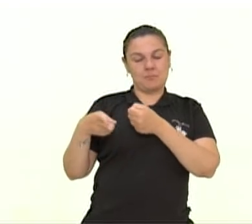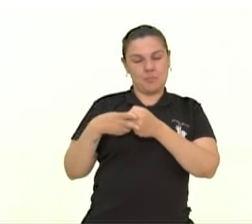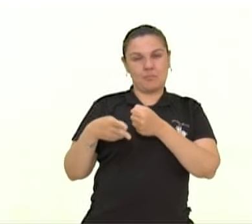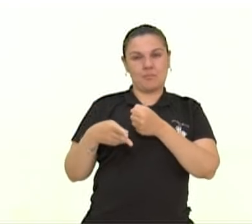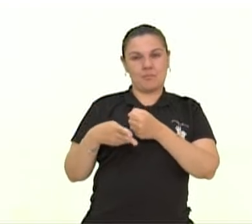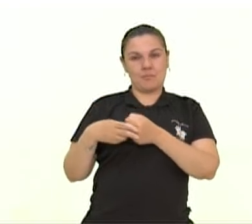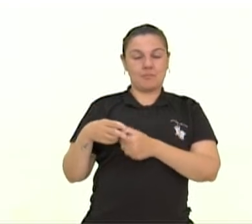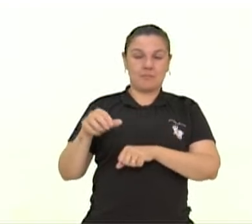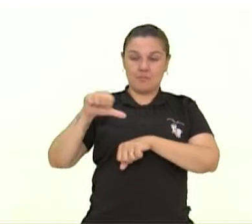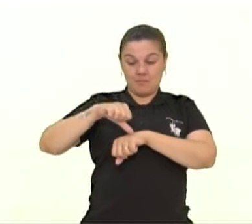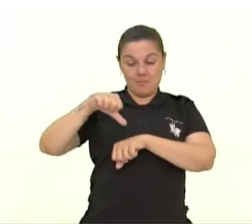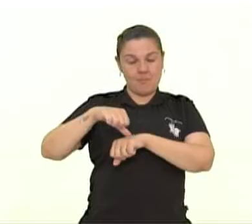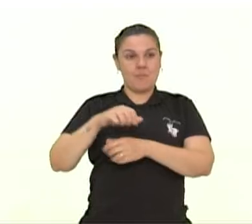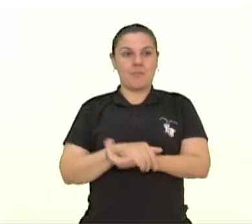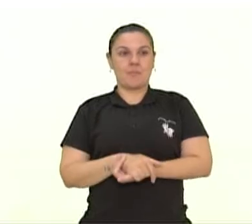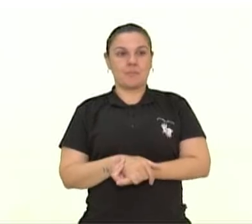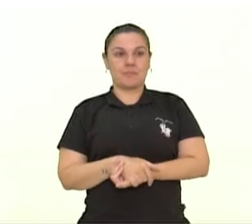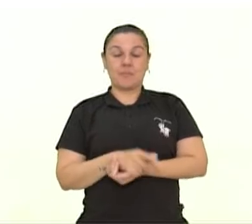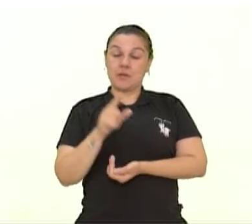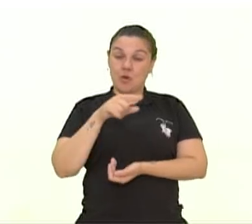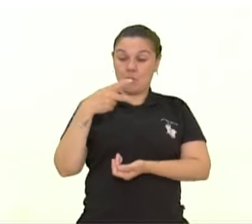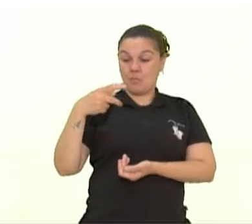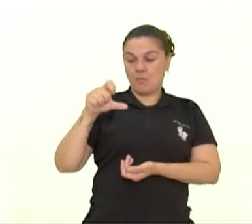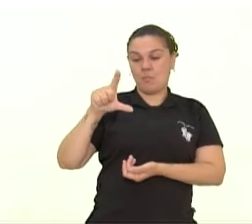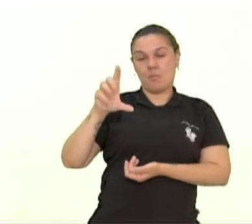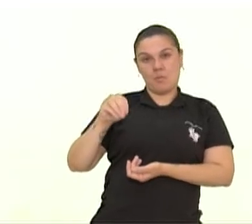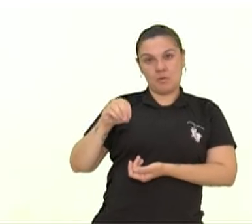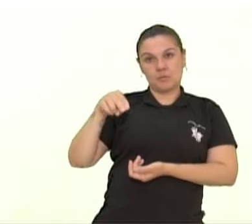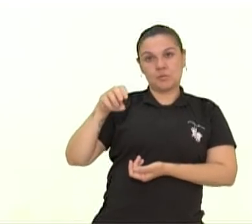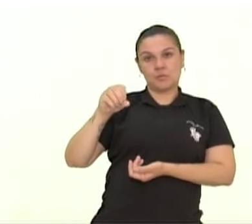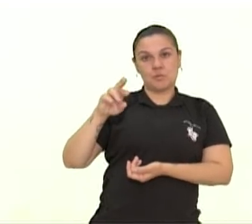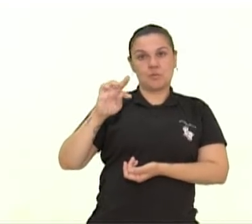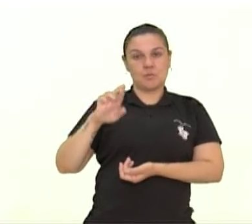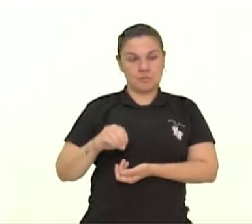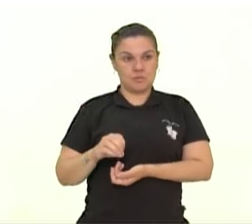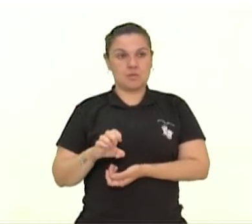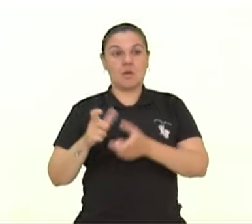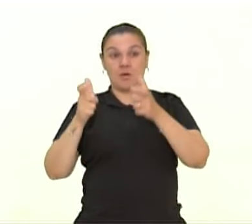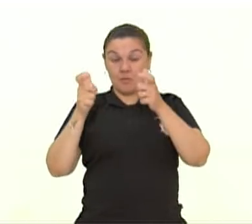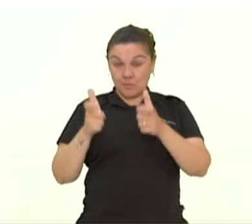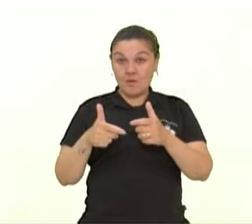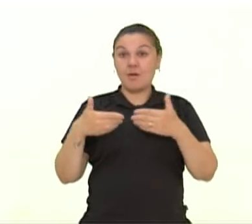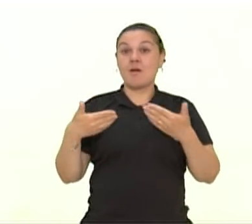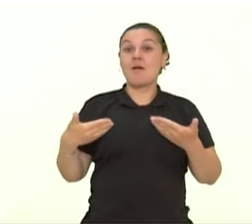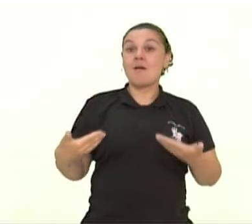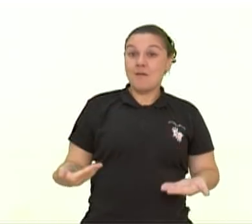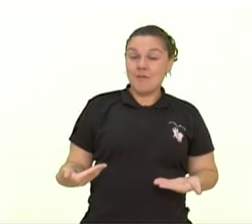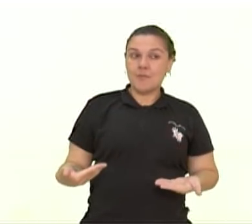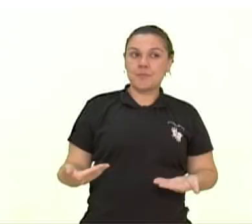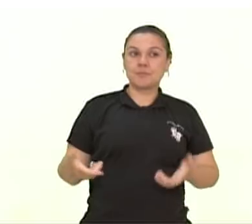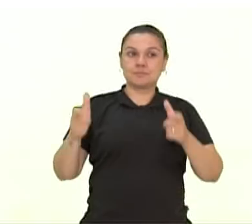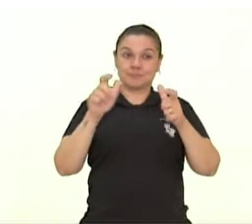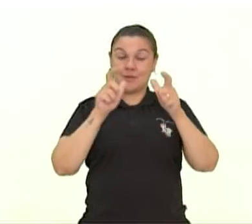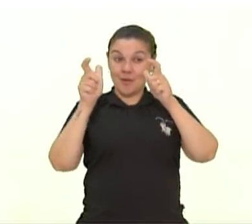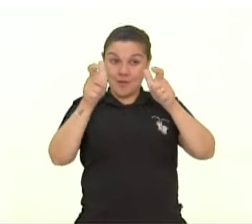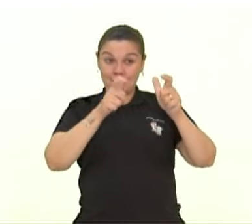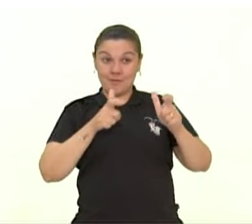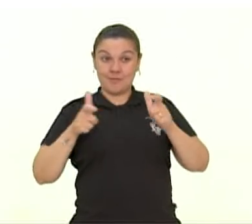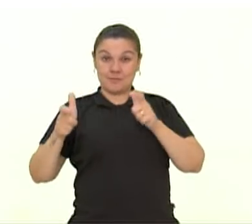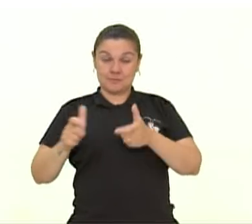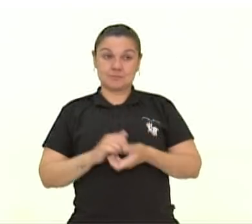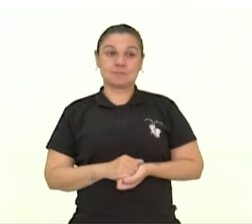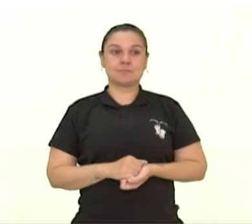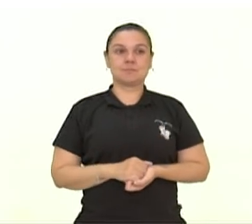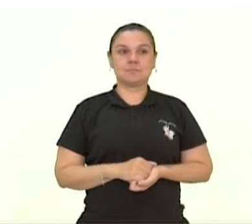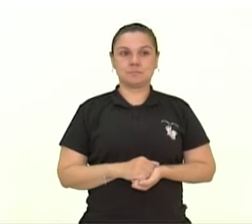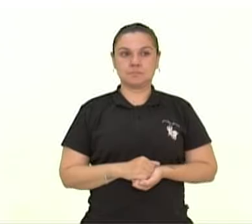tem, eles moram no Polo Norte, né? Também polo indicando aqui uma localização